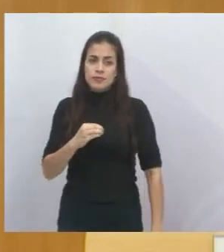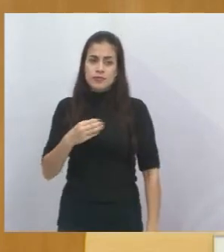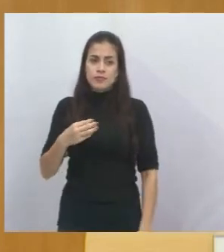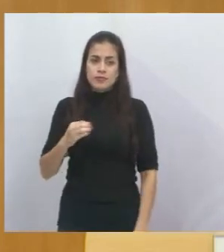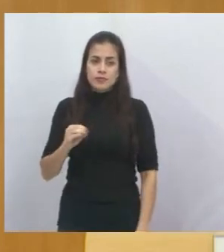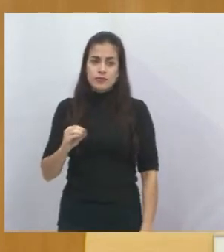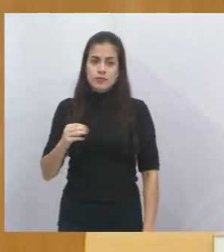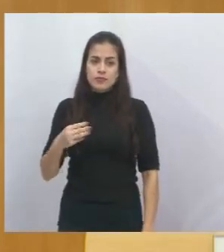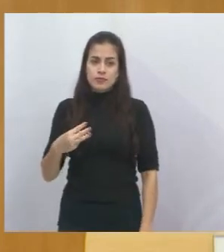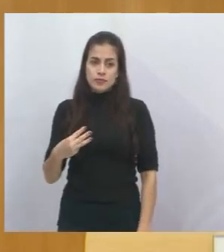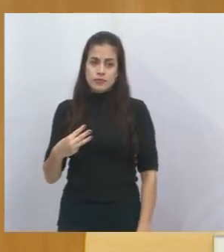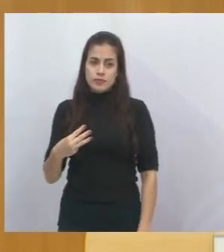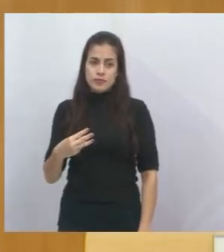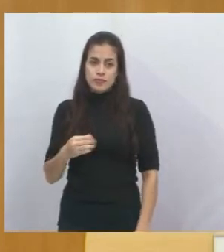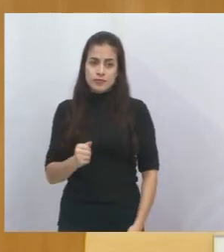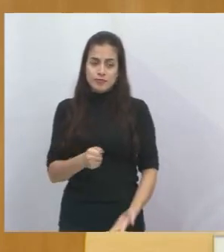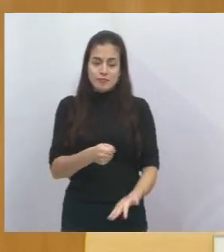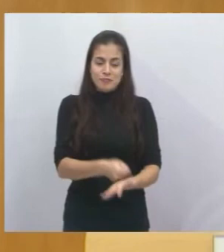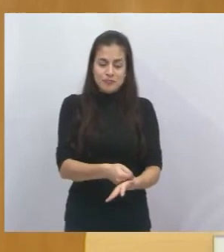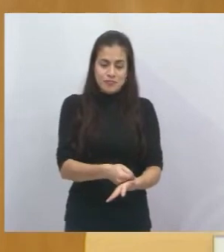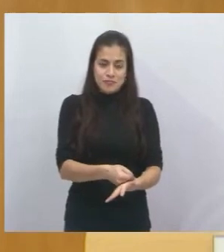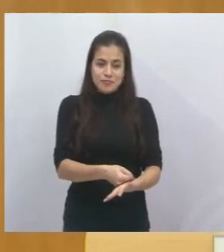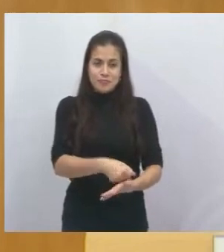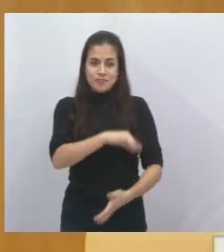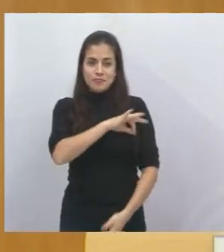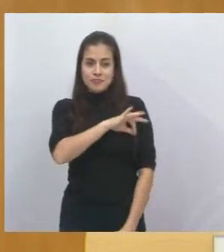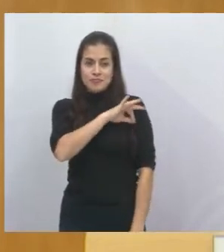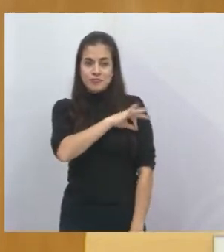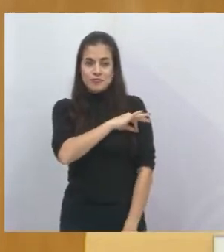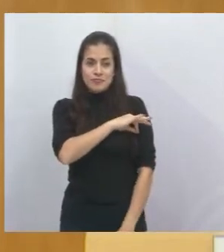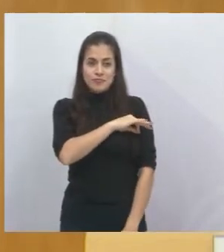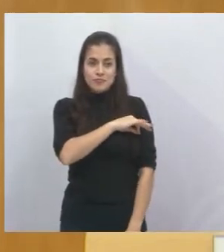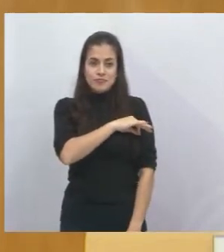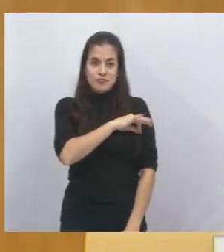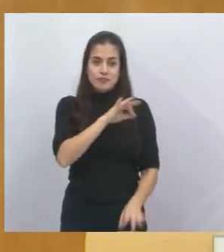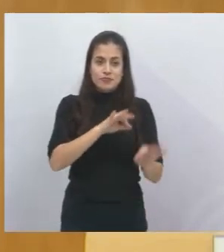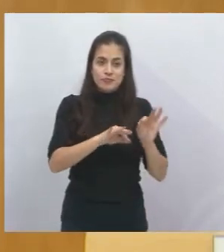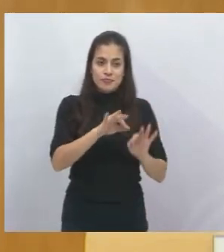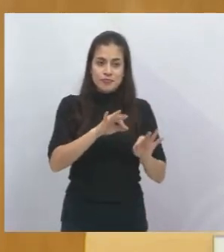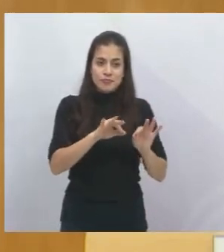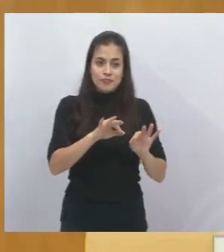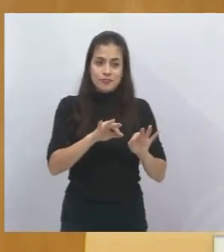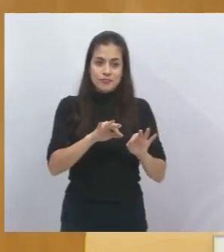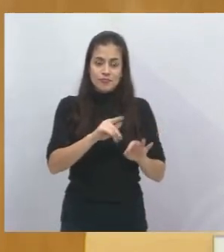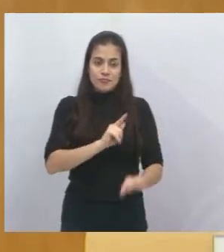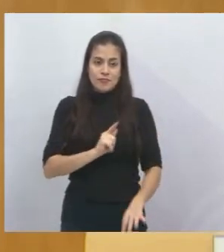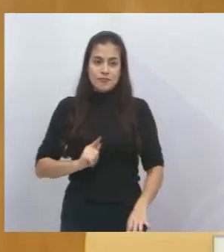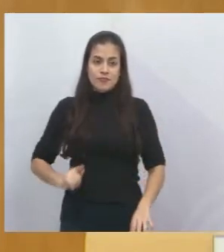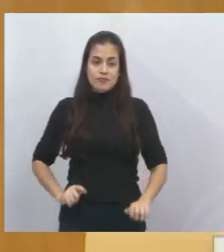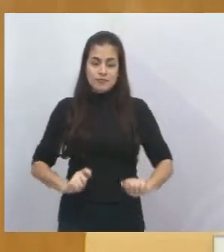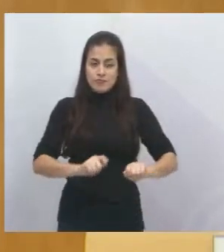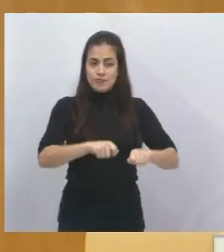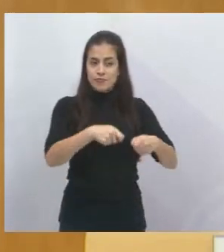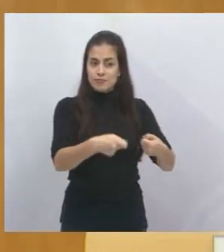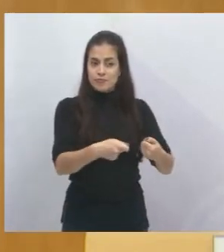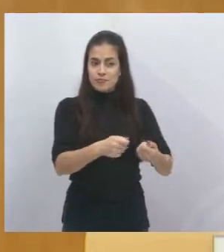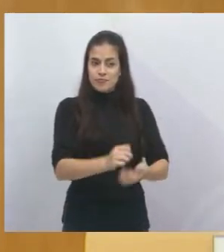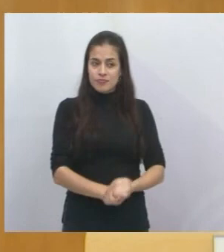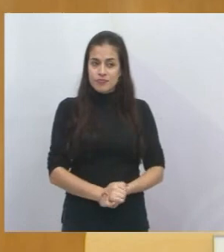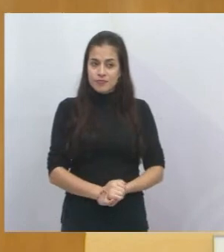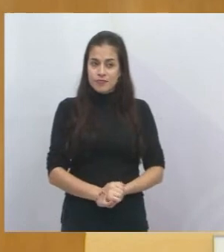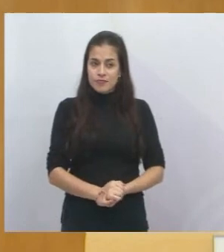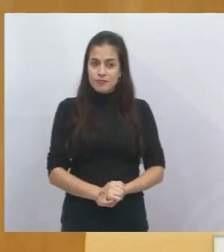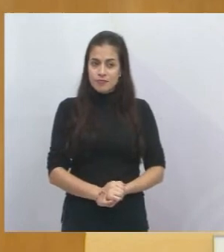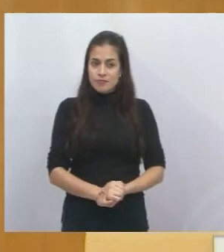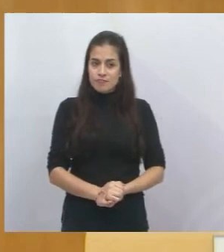Pressionado por militares e pelo Poder Judiciário, governo faz a concessão. Ou seja, poderia não se fazer, mas